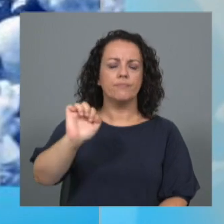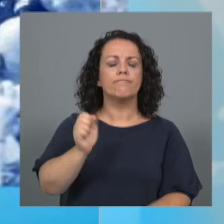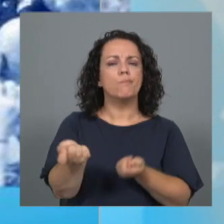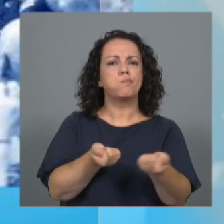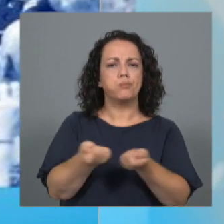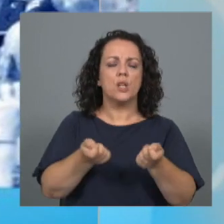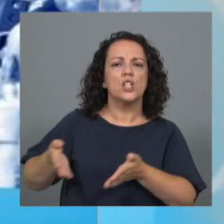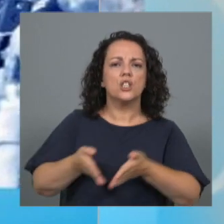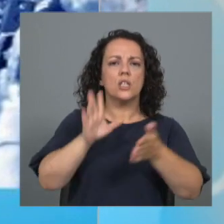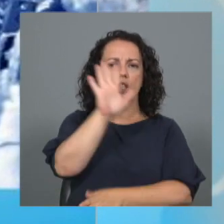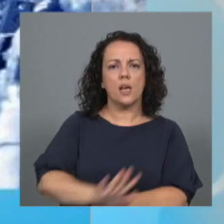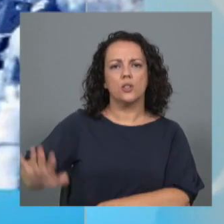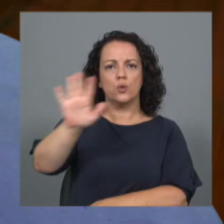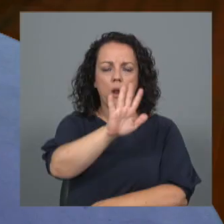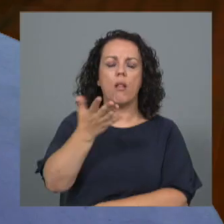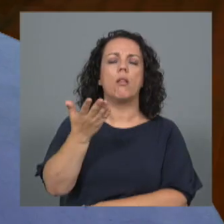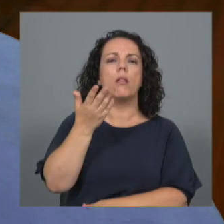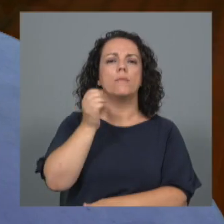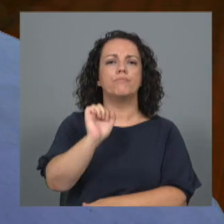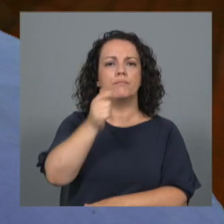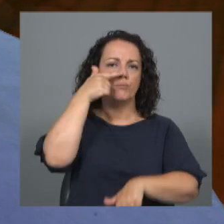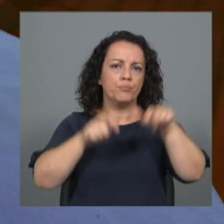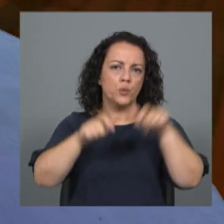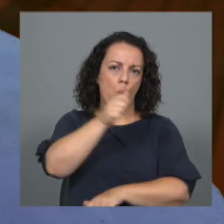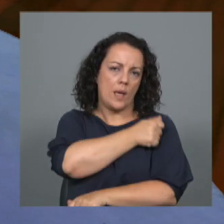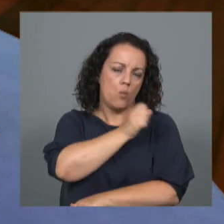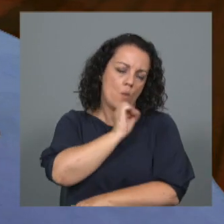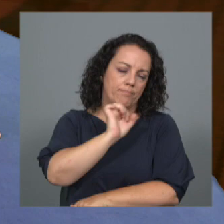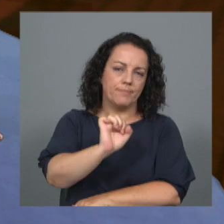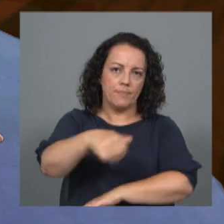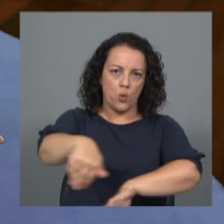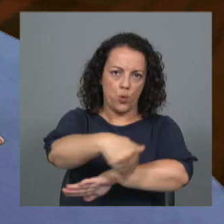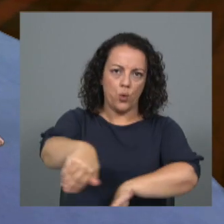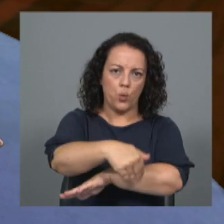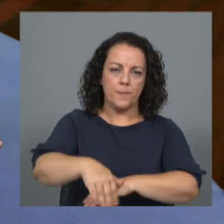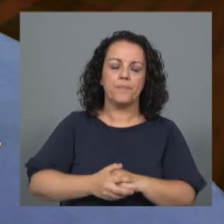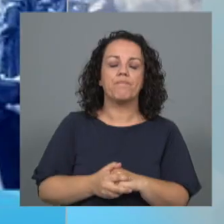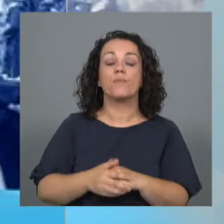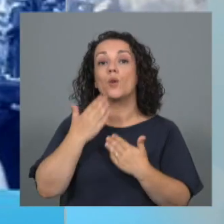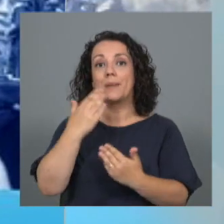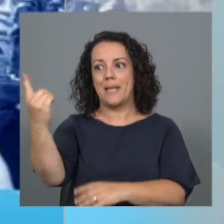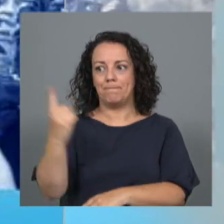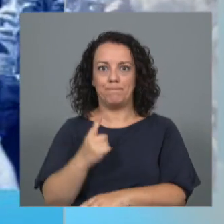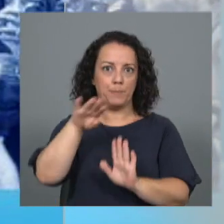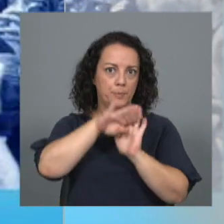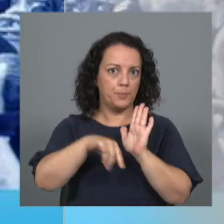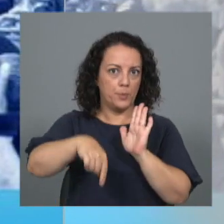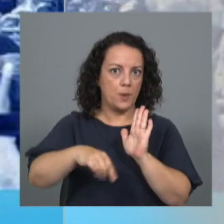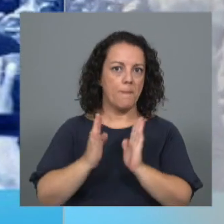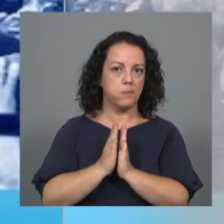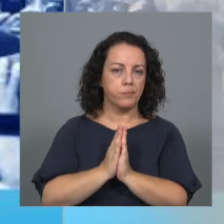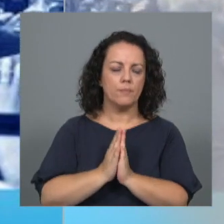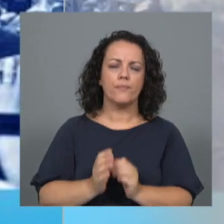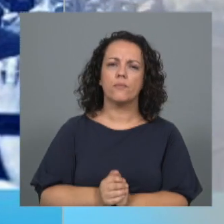dos Sem-Abrigo. Muito boa tarde, obrigado por estar no programa Eclésia. Na verdade, e a nível europeu, são